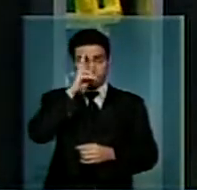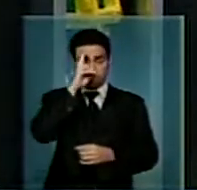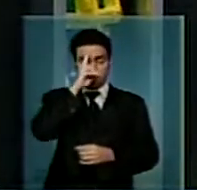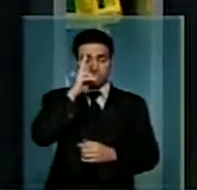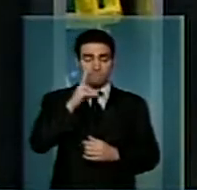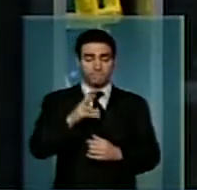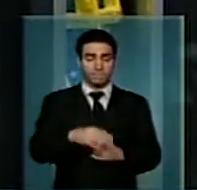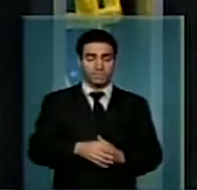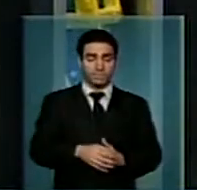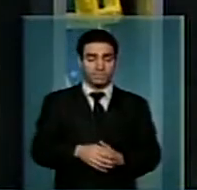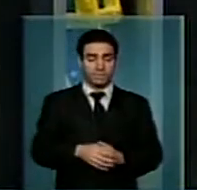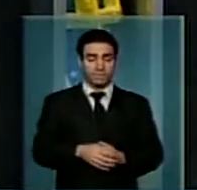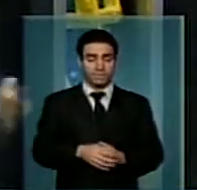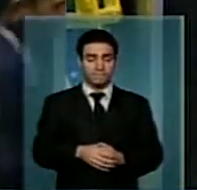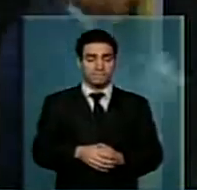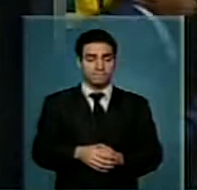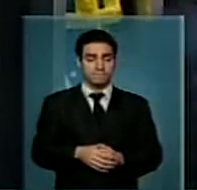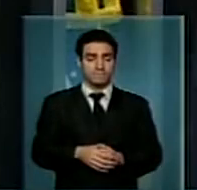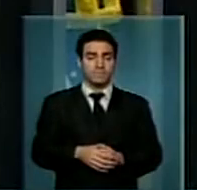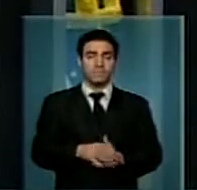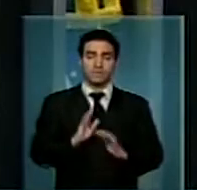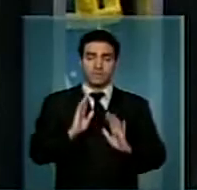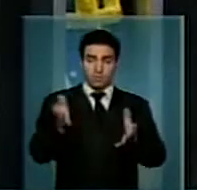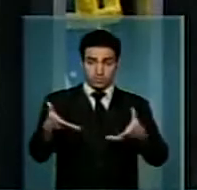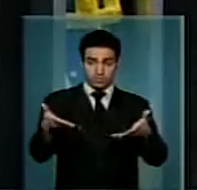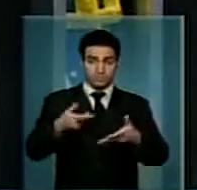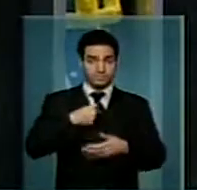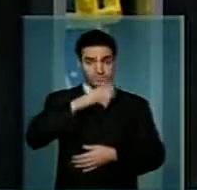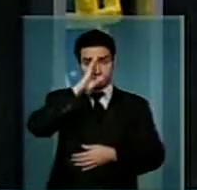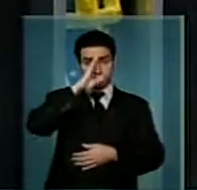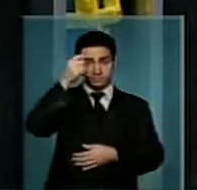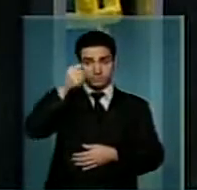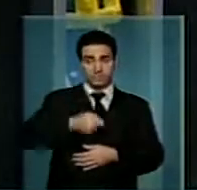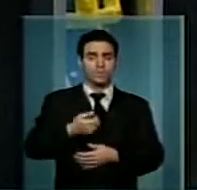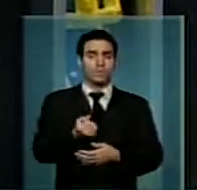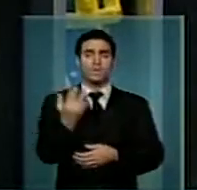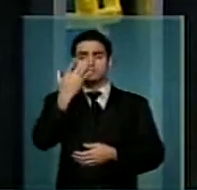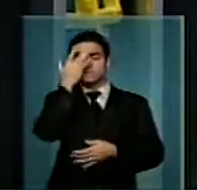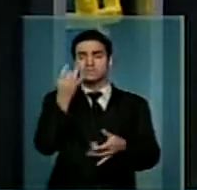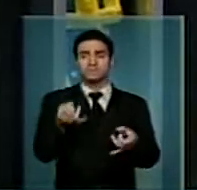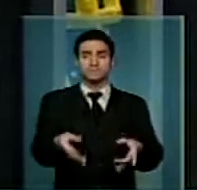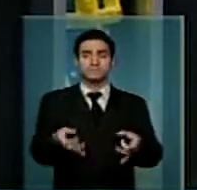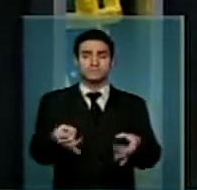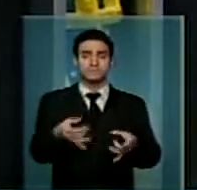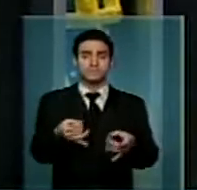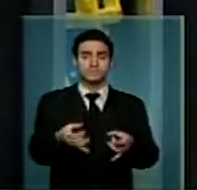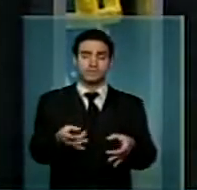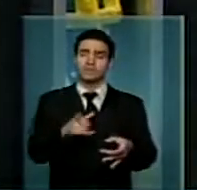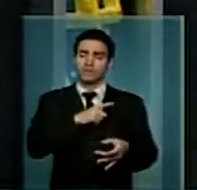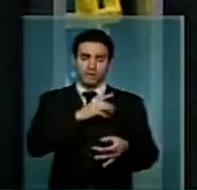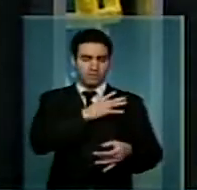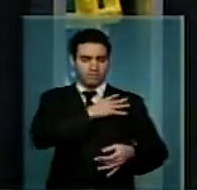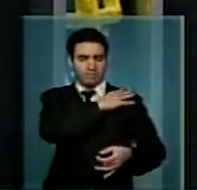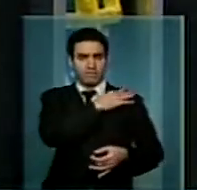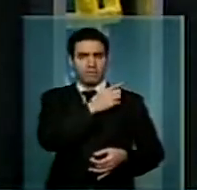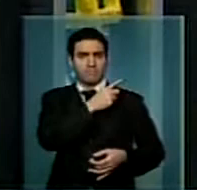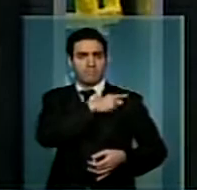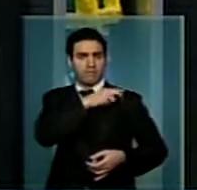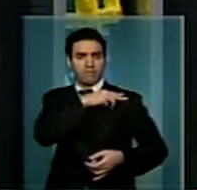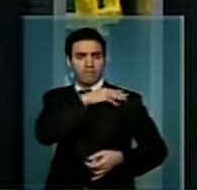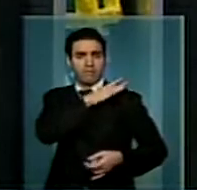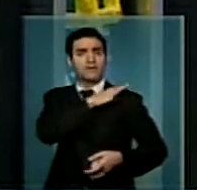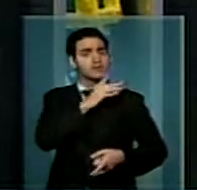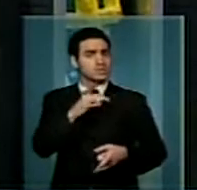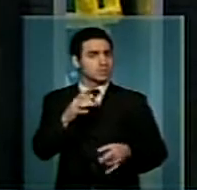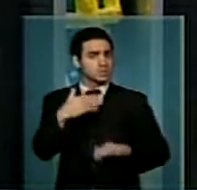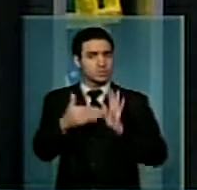integrantes das Forças Armadas? Hoje em dia, o número de evasões de oficiais de praças, ou seja, capitães e tenentes, jovens,